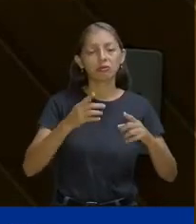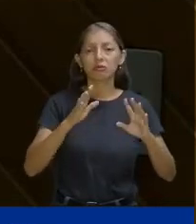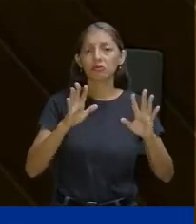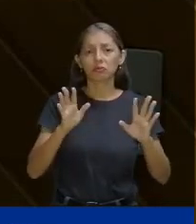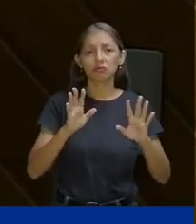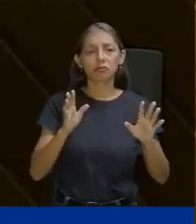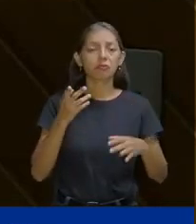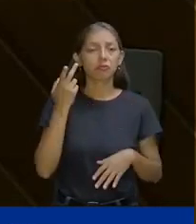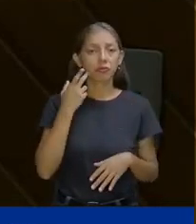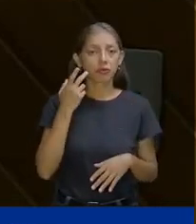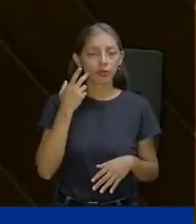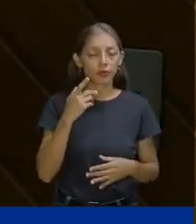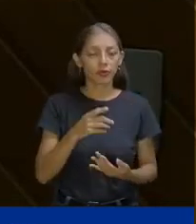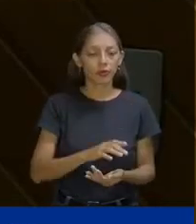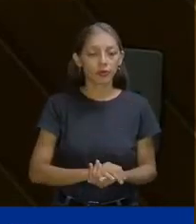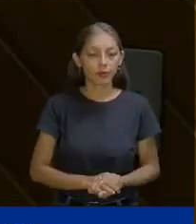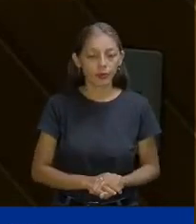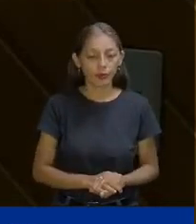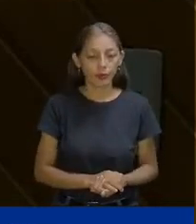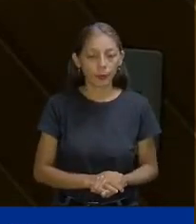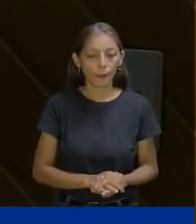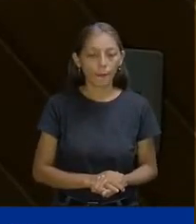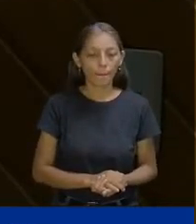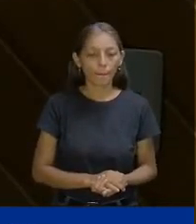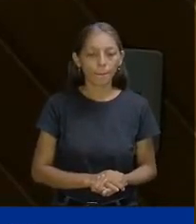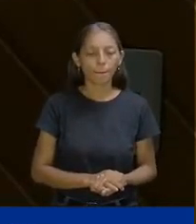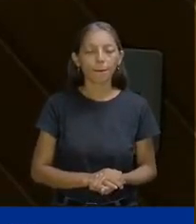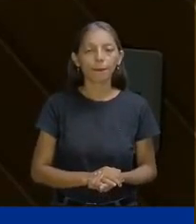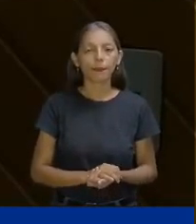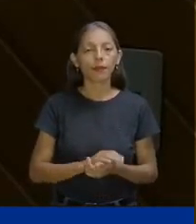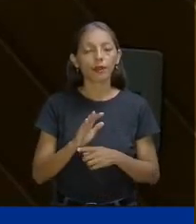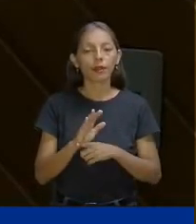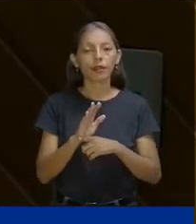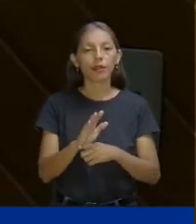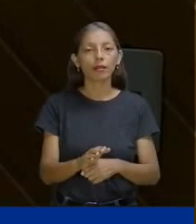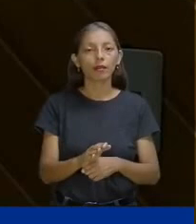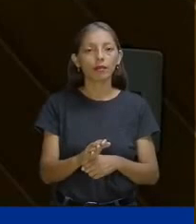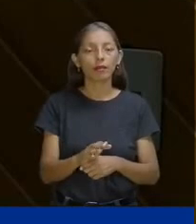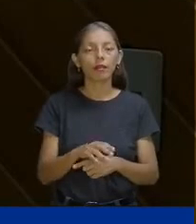enfim, isso somente engrandece o